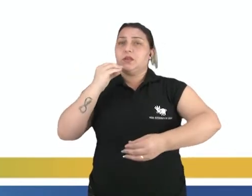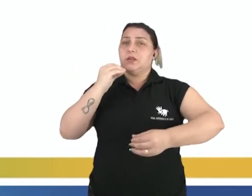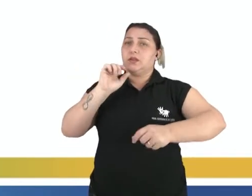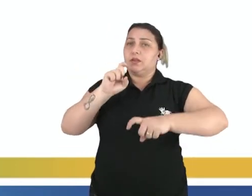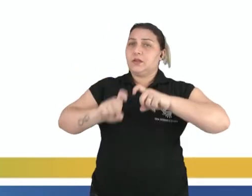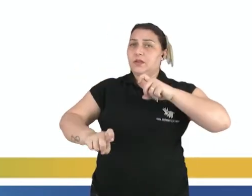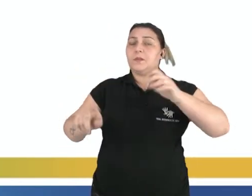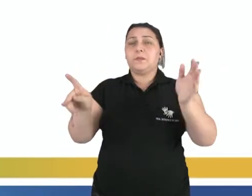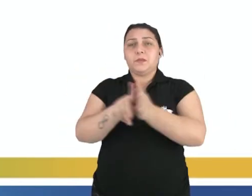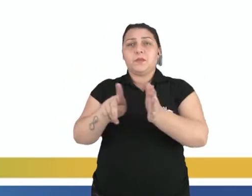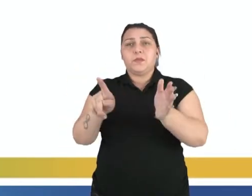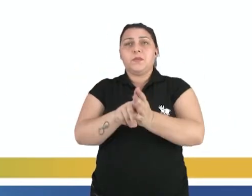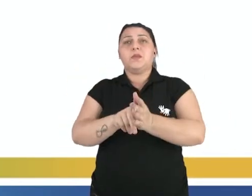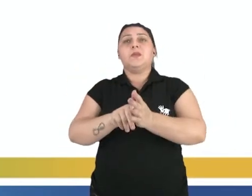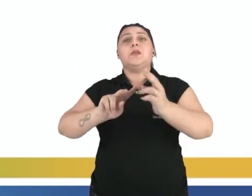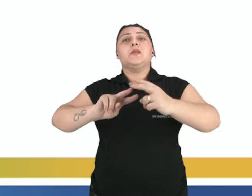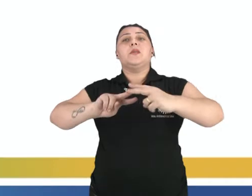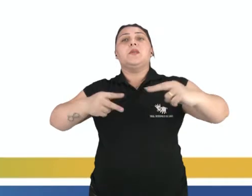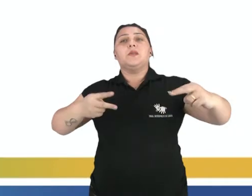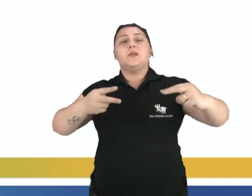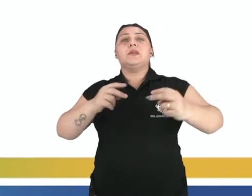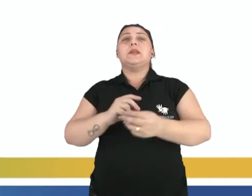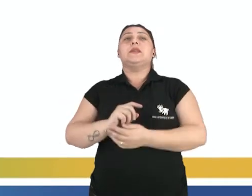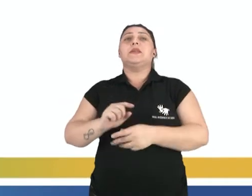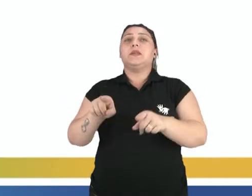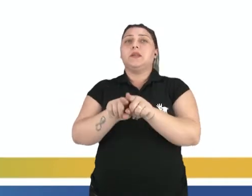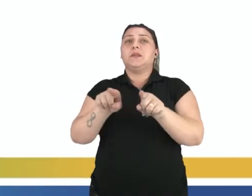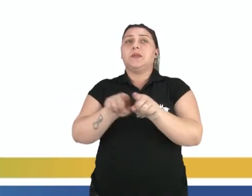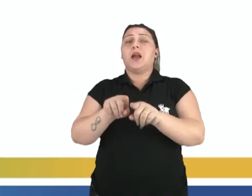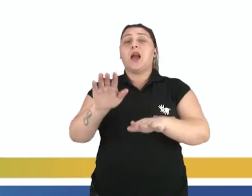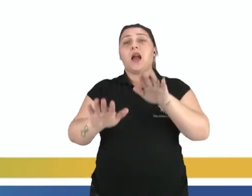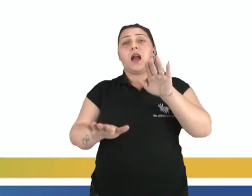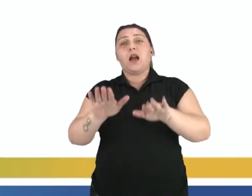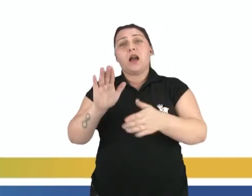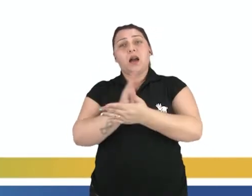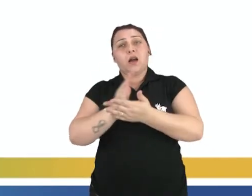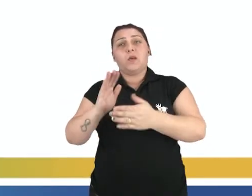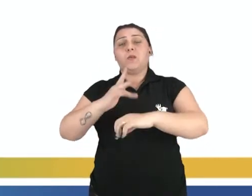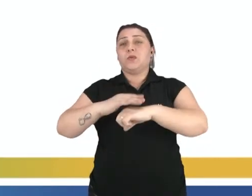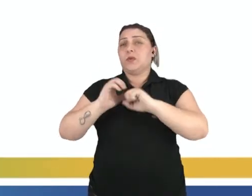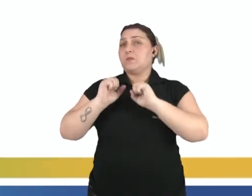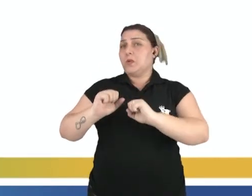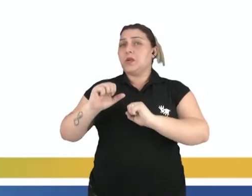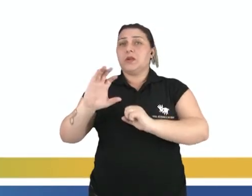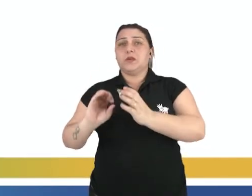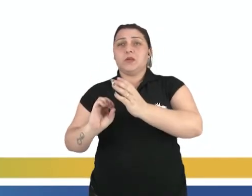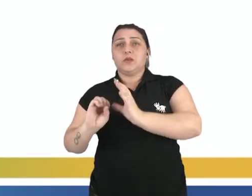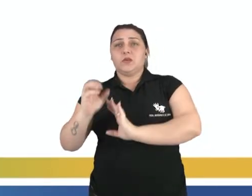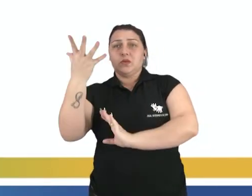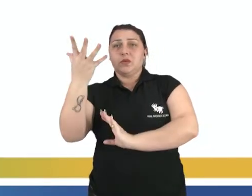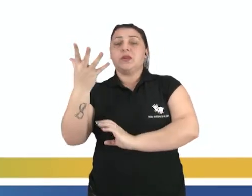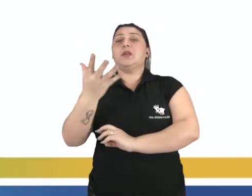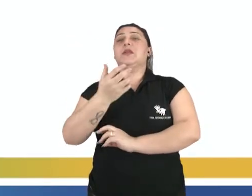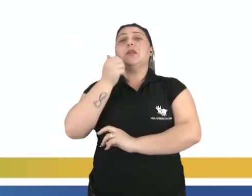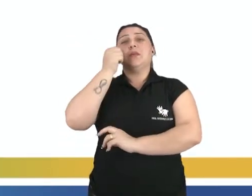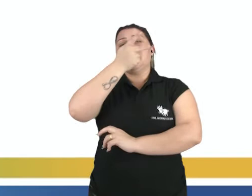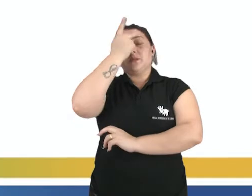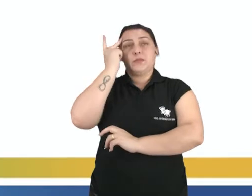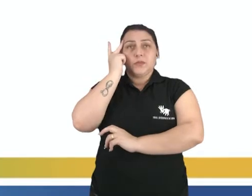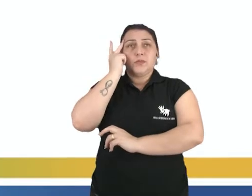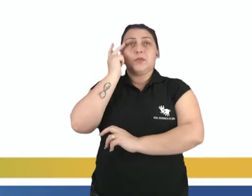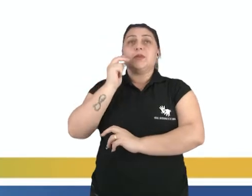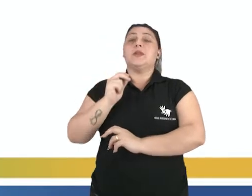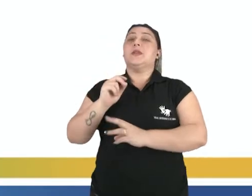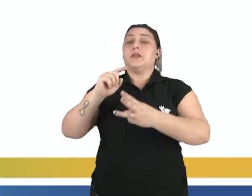que pertence a esses cromossomos sexuais e determinam algumas doenças que podem surgir no indivíduo. Então, essa herança ela pode